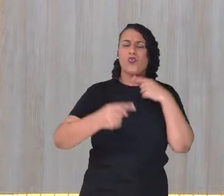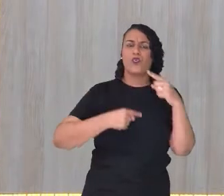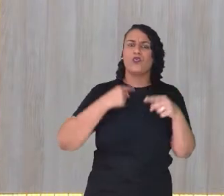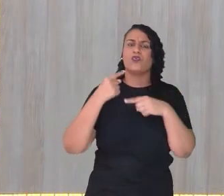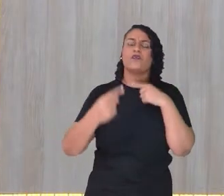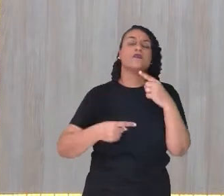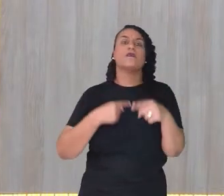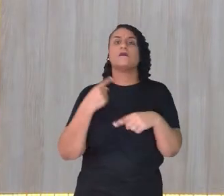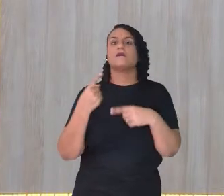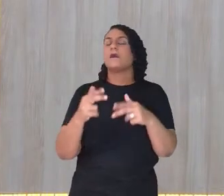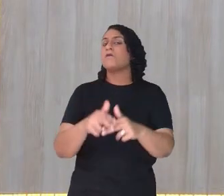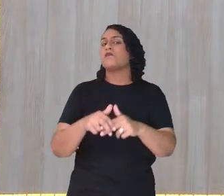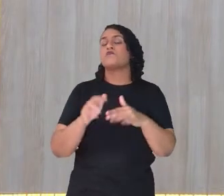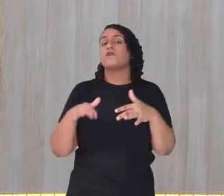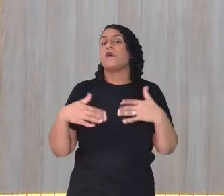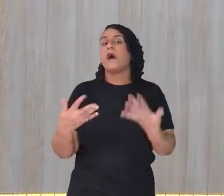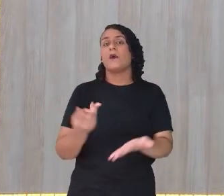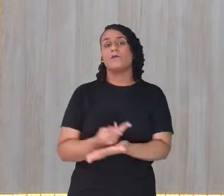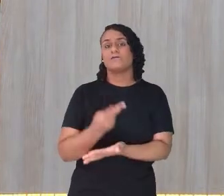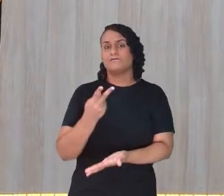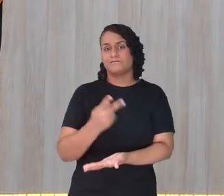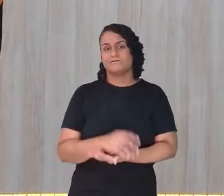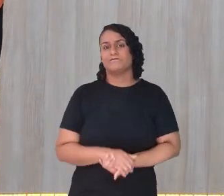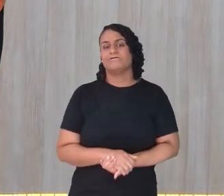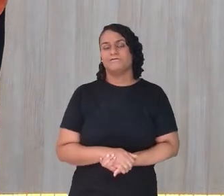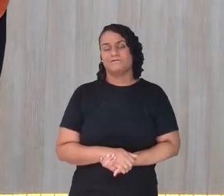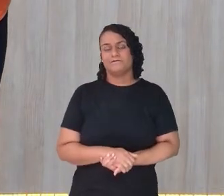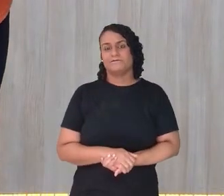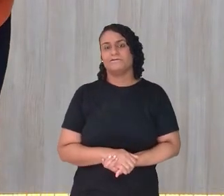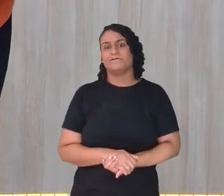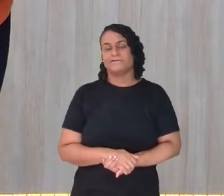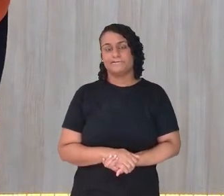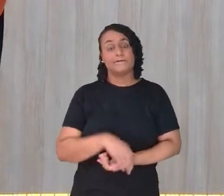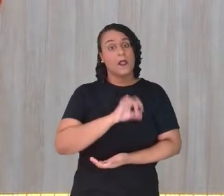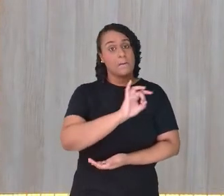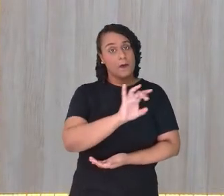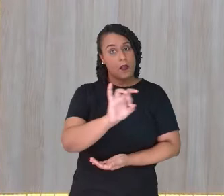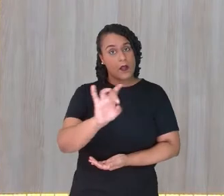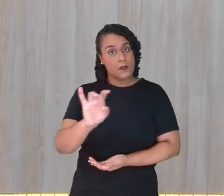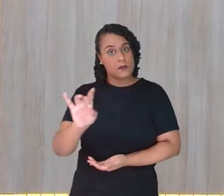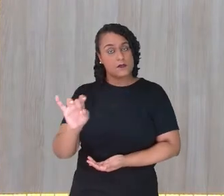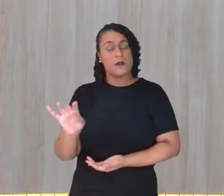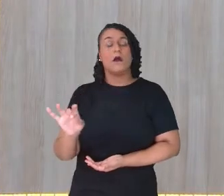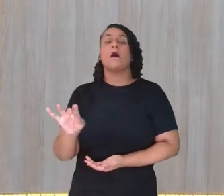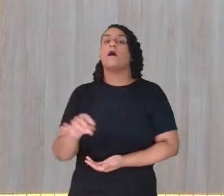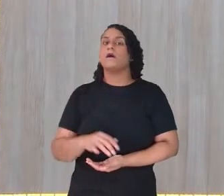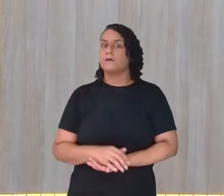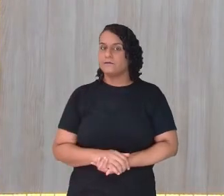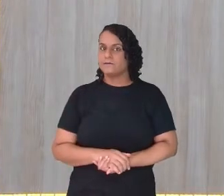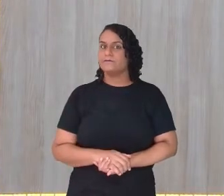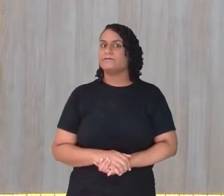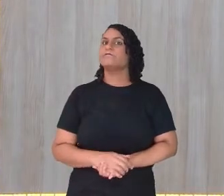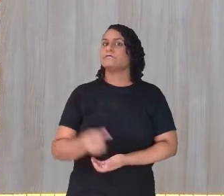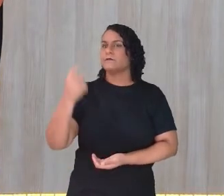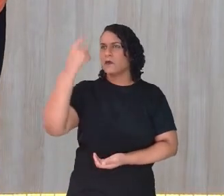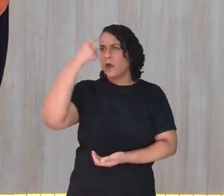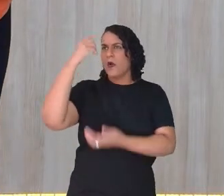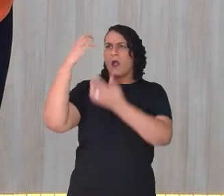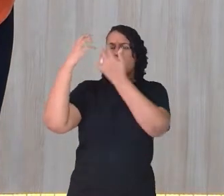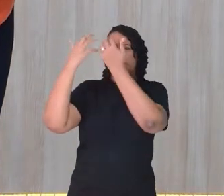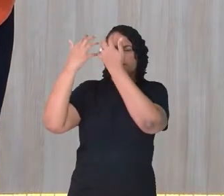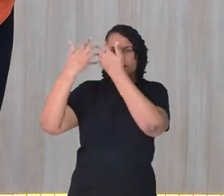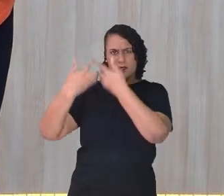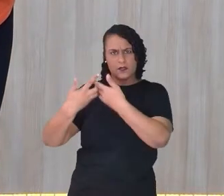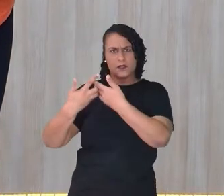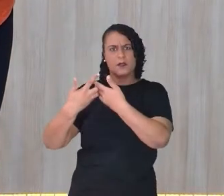está acontecendo isso? E aí, cabe a cada um de nós colocarmos um pouquinho aí as nossas